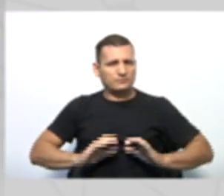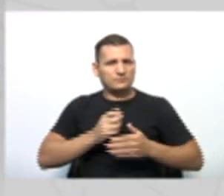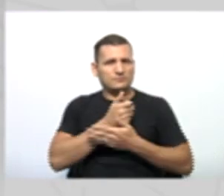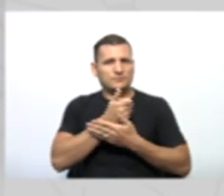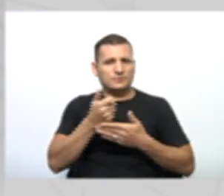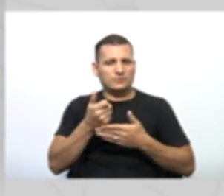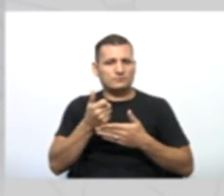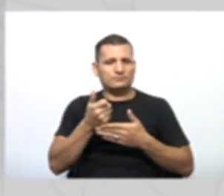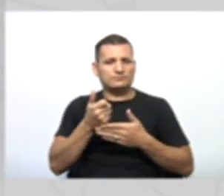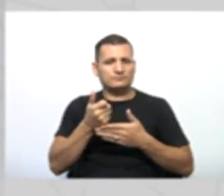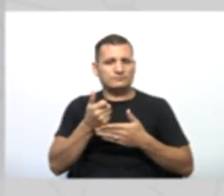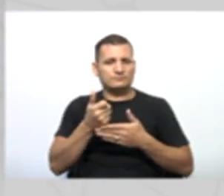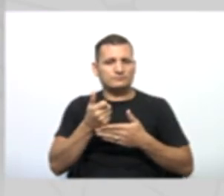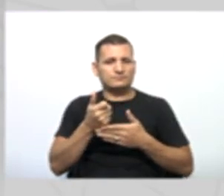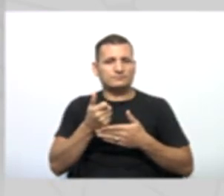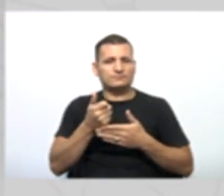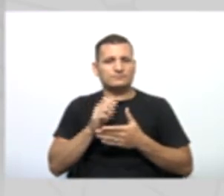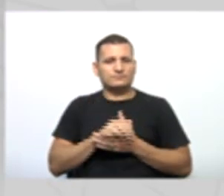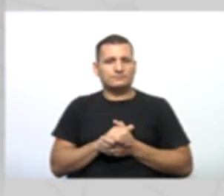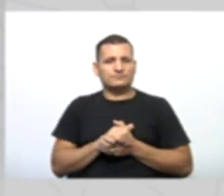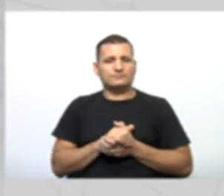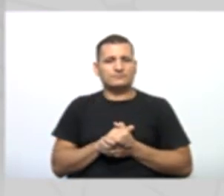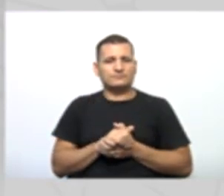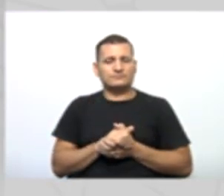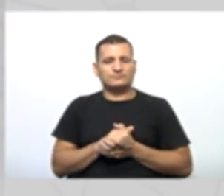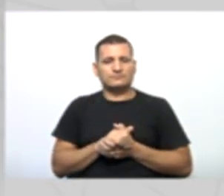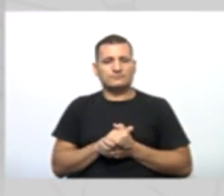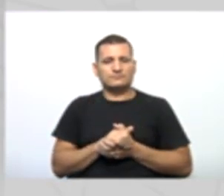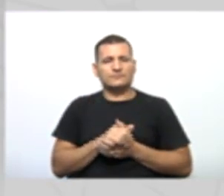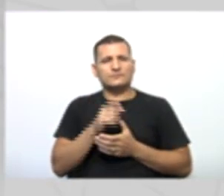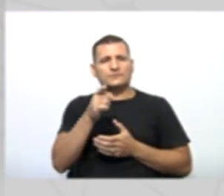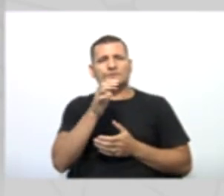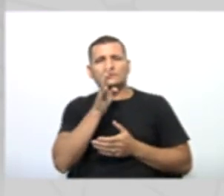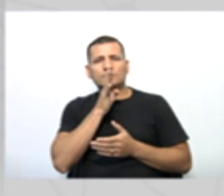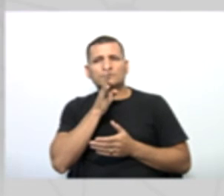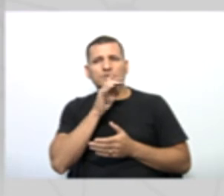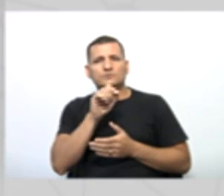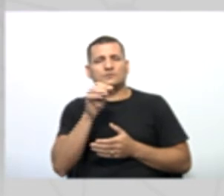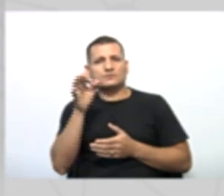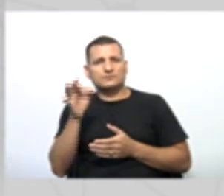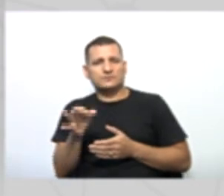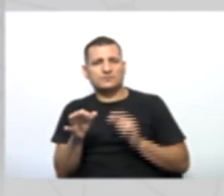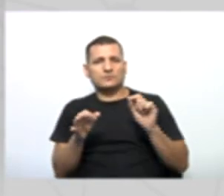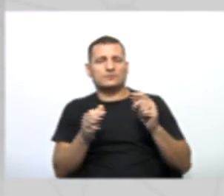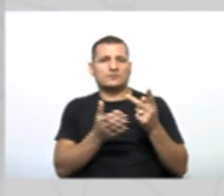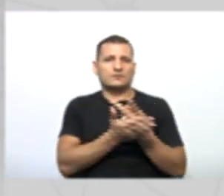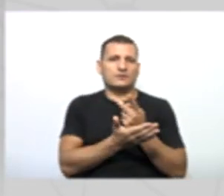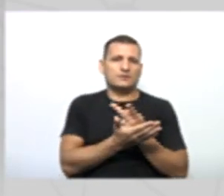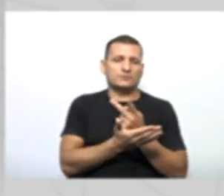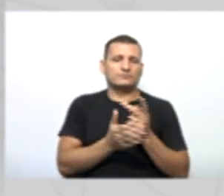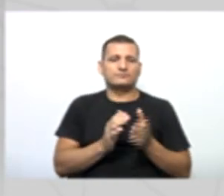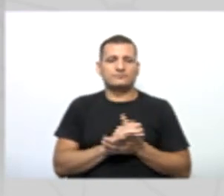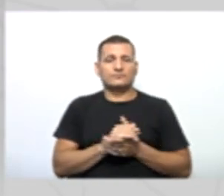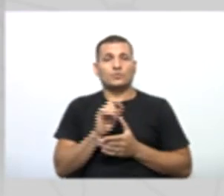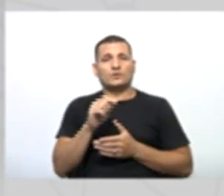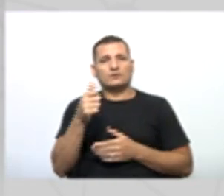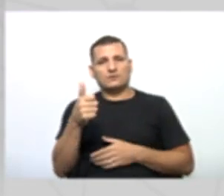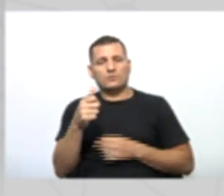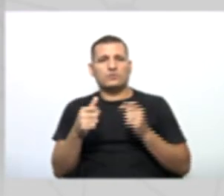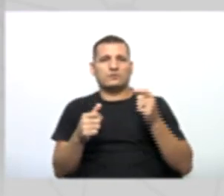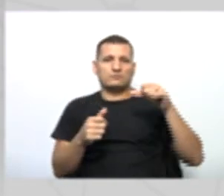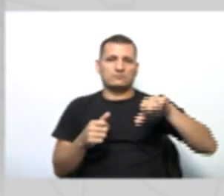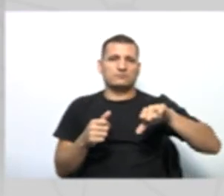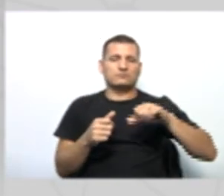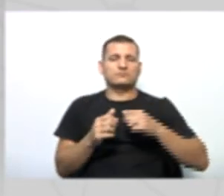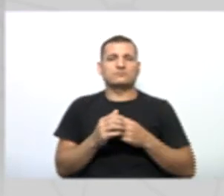que ponto você conhece os fundamentos do que é certo, do que é errado, do que é justo, do que é injusto, que fundamentam